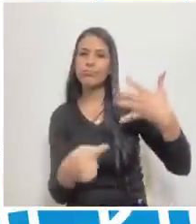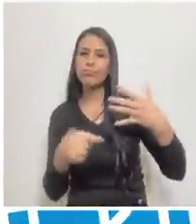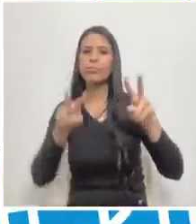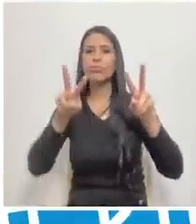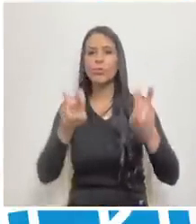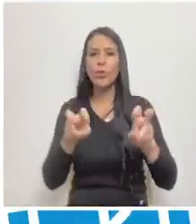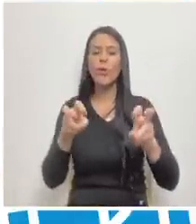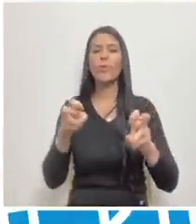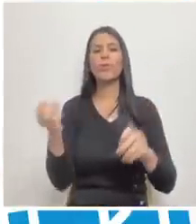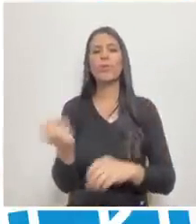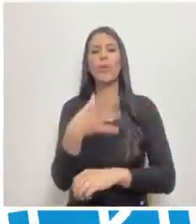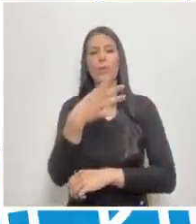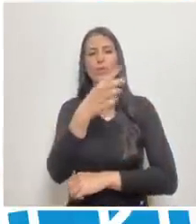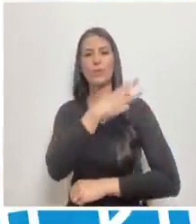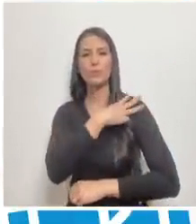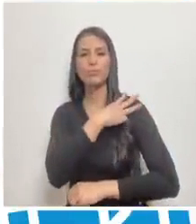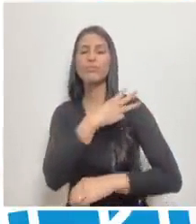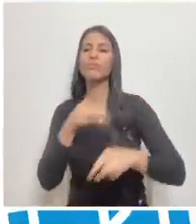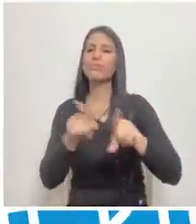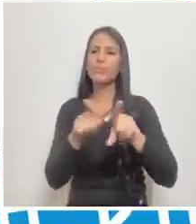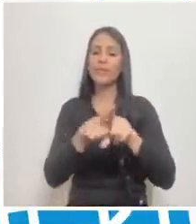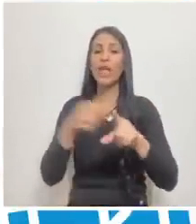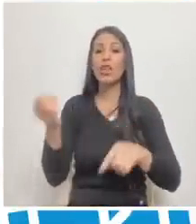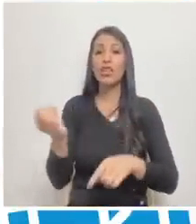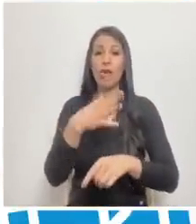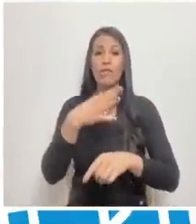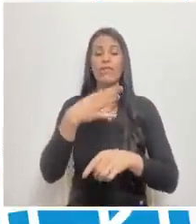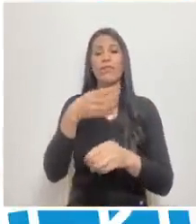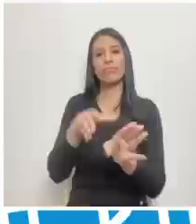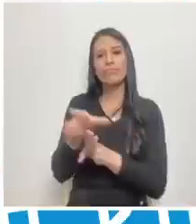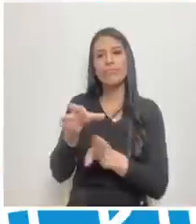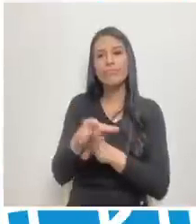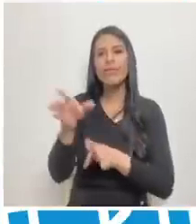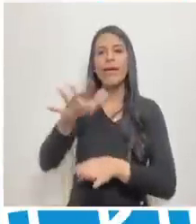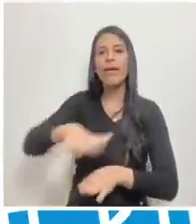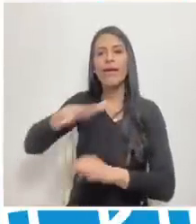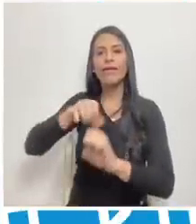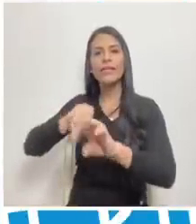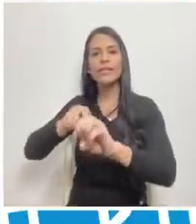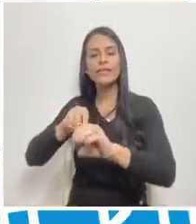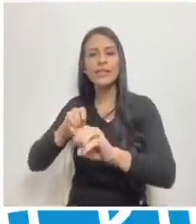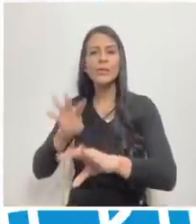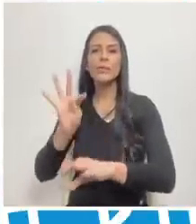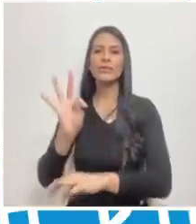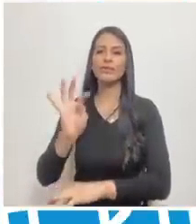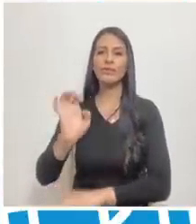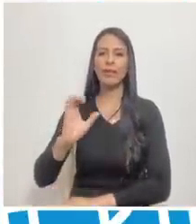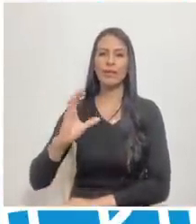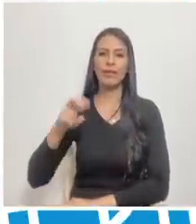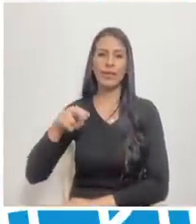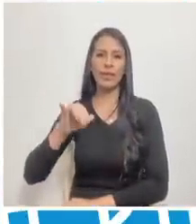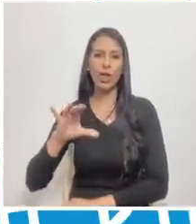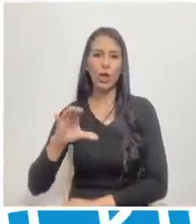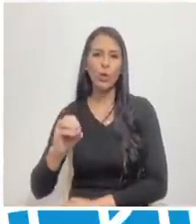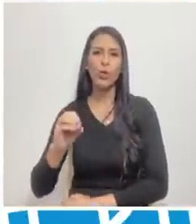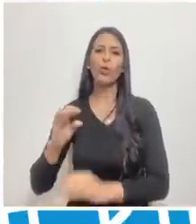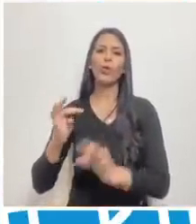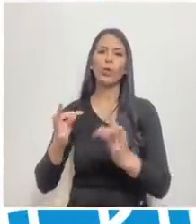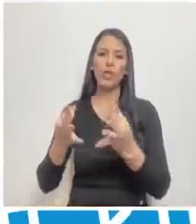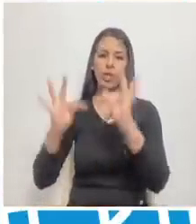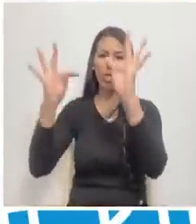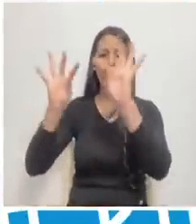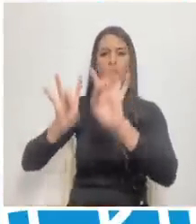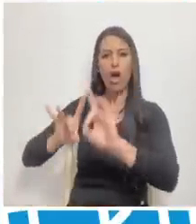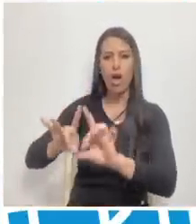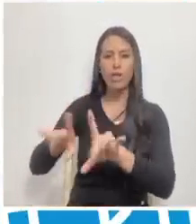ensino técnico, tecnológico. O ano que vem é um ano importante, é o ano de início da implantação